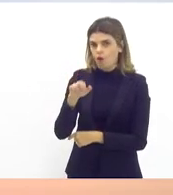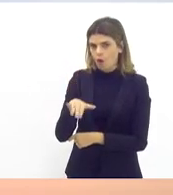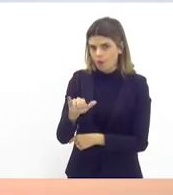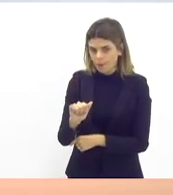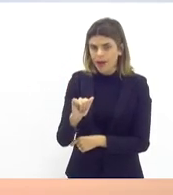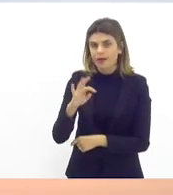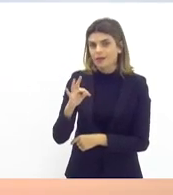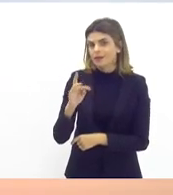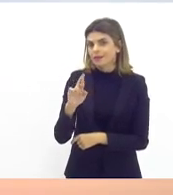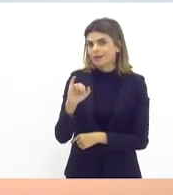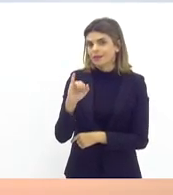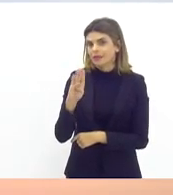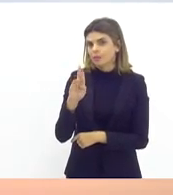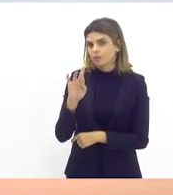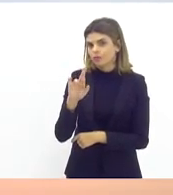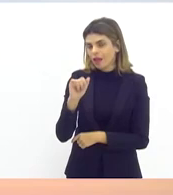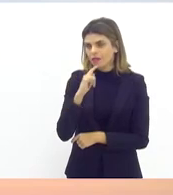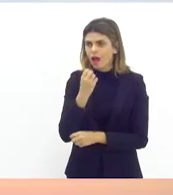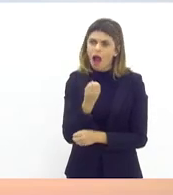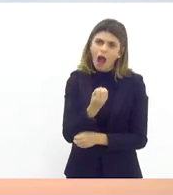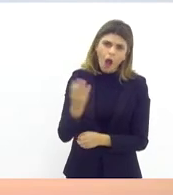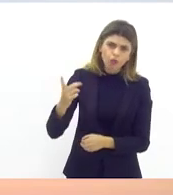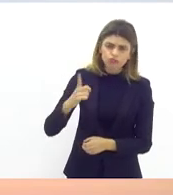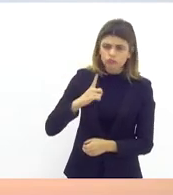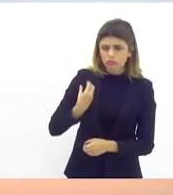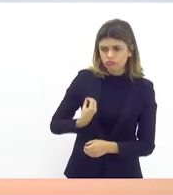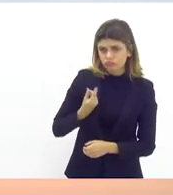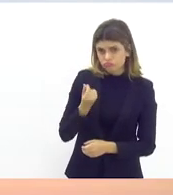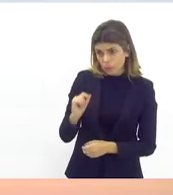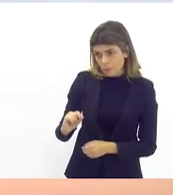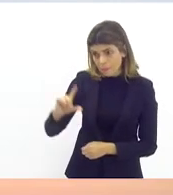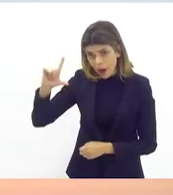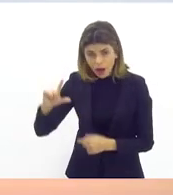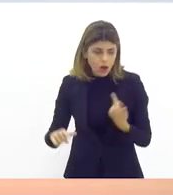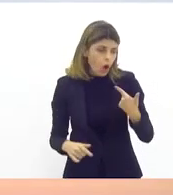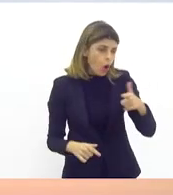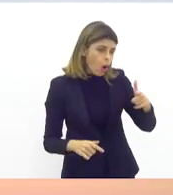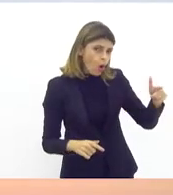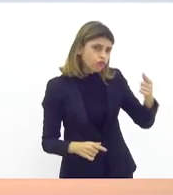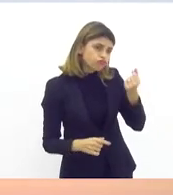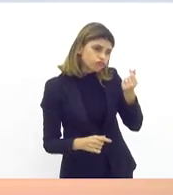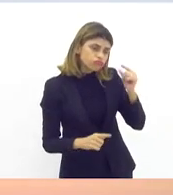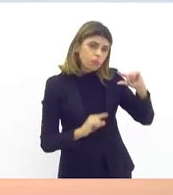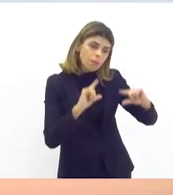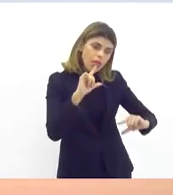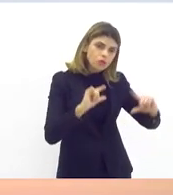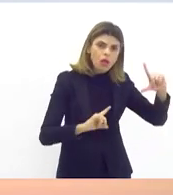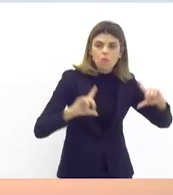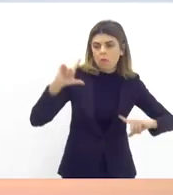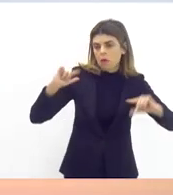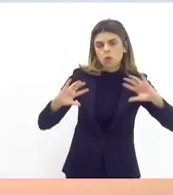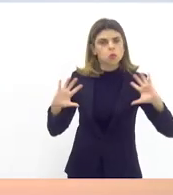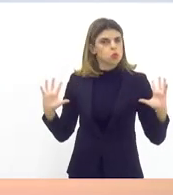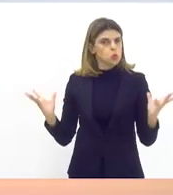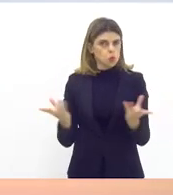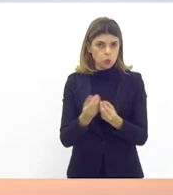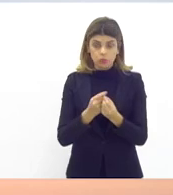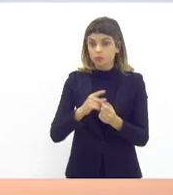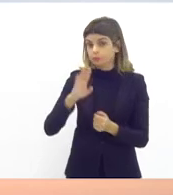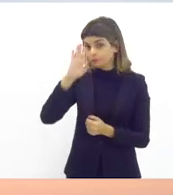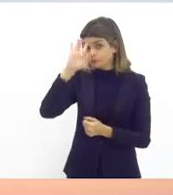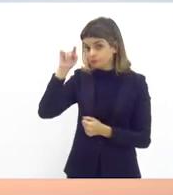esses vários instrumentos colocados. Óbvio, alguns mais, outros menos, mas todos os entes são beneficiados. Então, esse é um primeiro